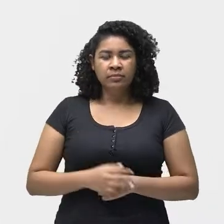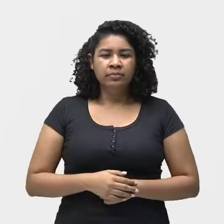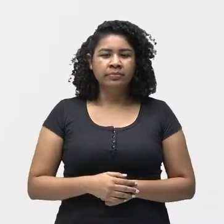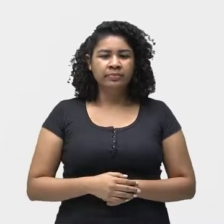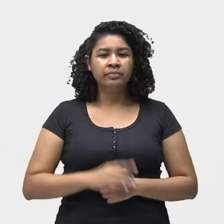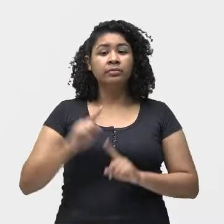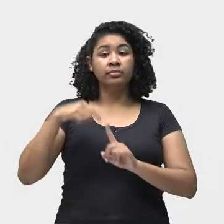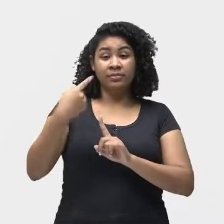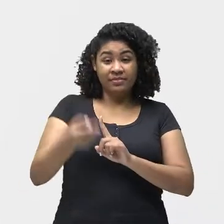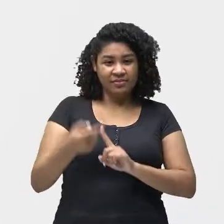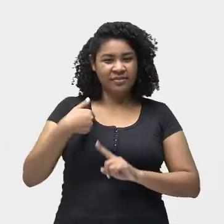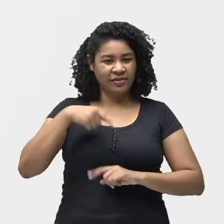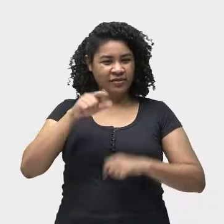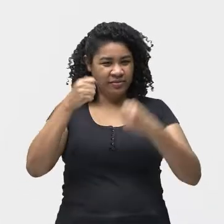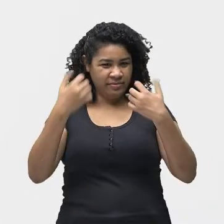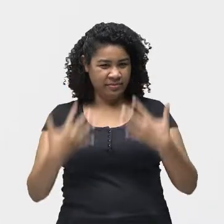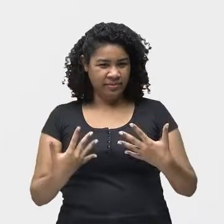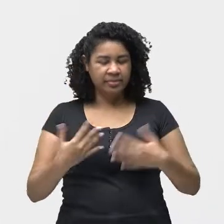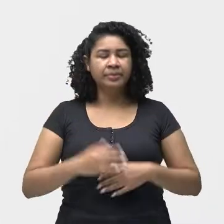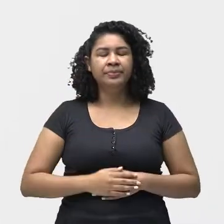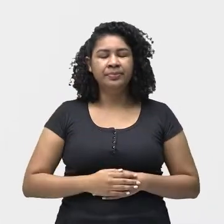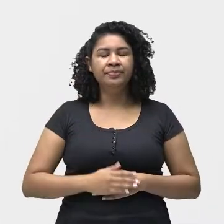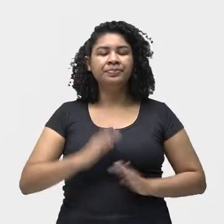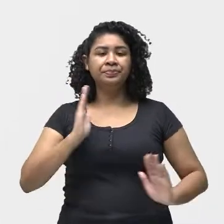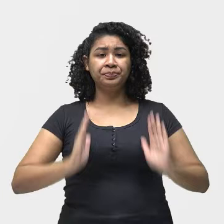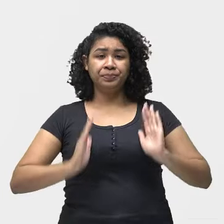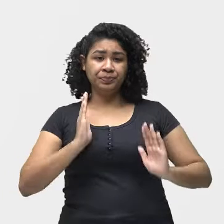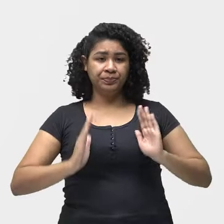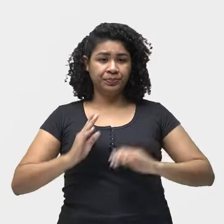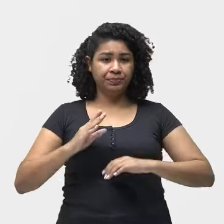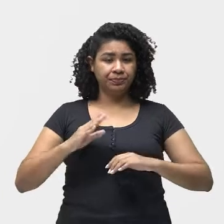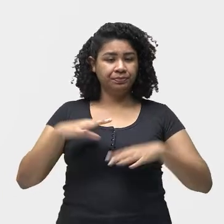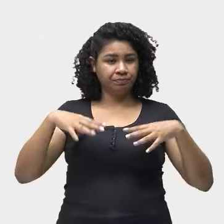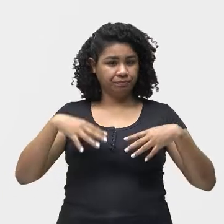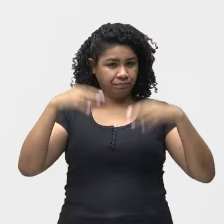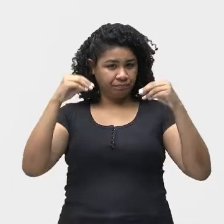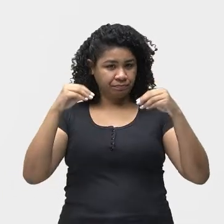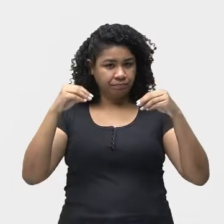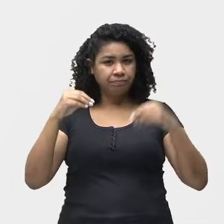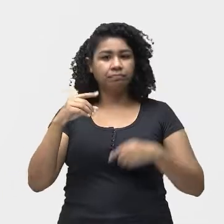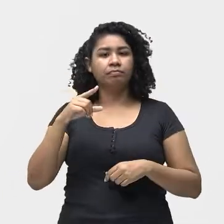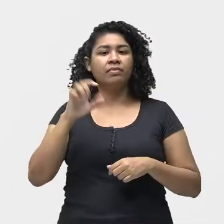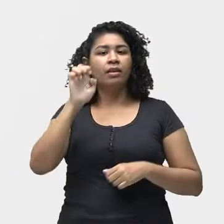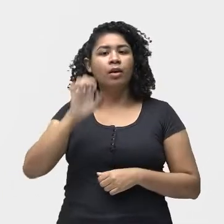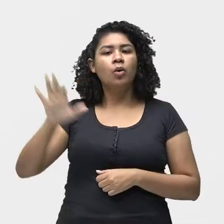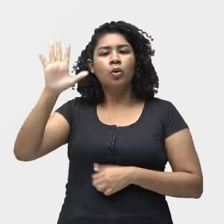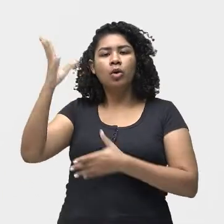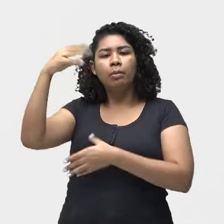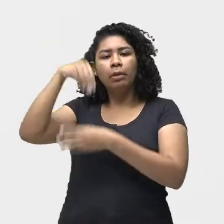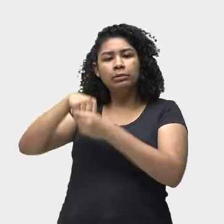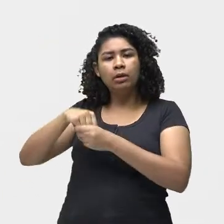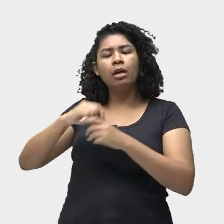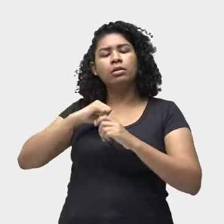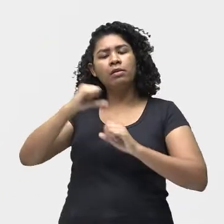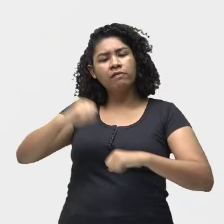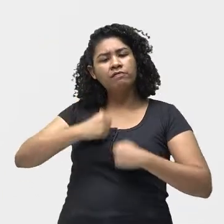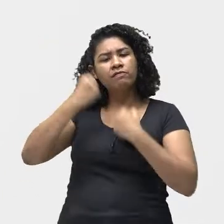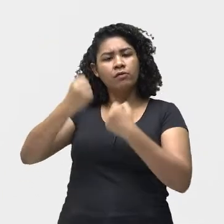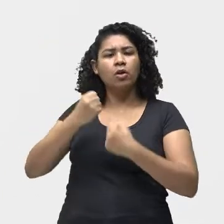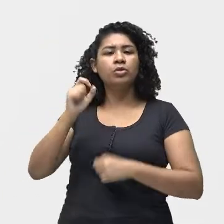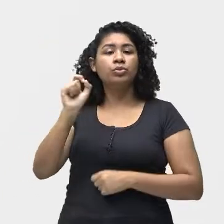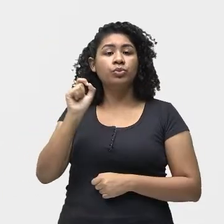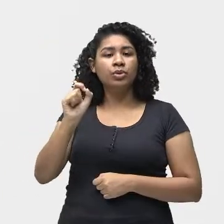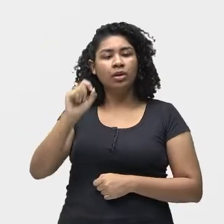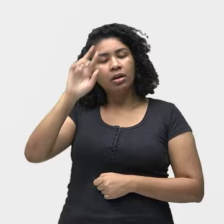vai ver eles. Durante a Idade Média, a Europa em geral seria caracterizada pela forte presença política dos senhores feudais. A gente